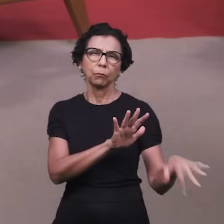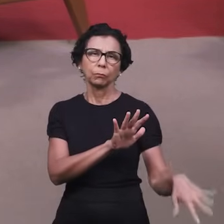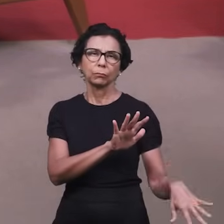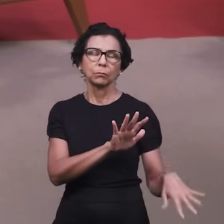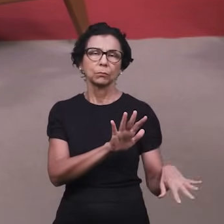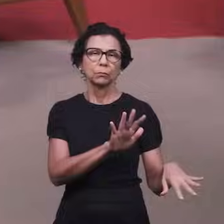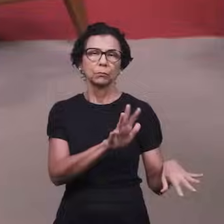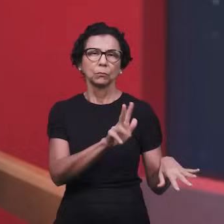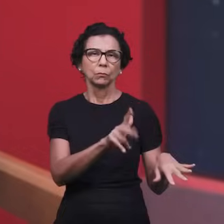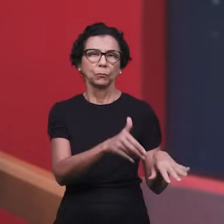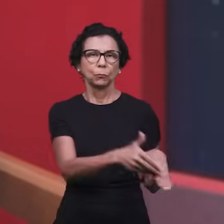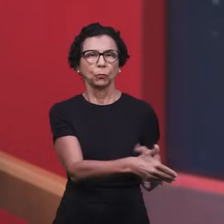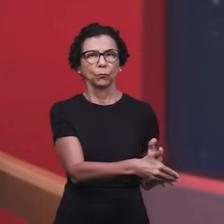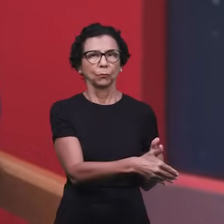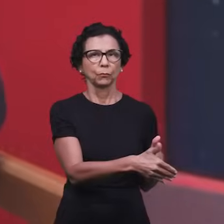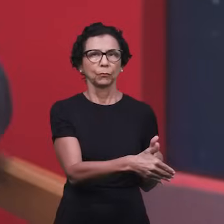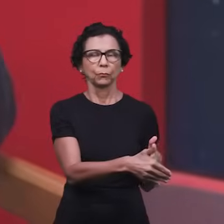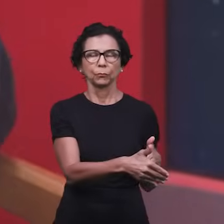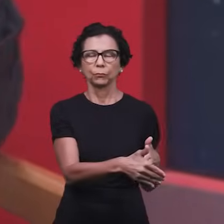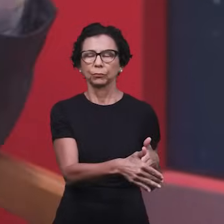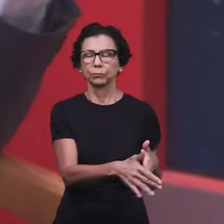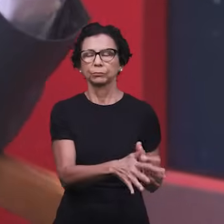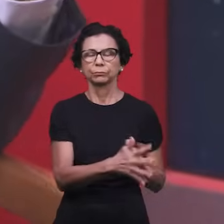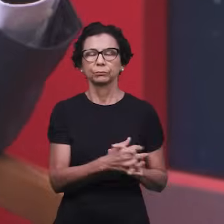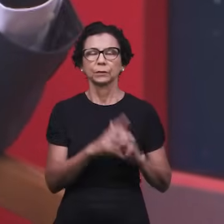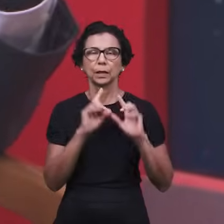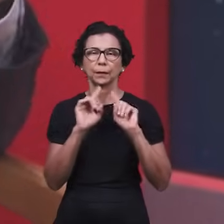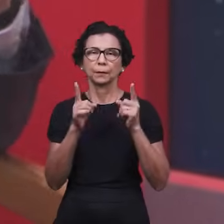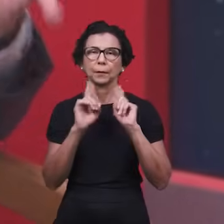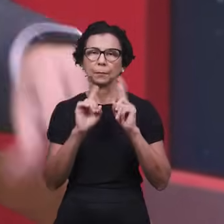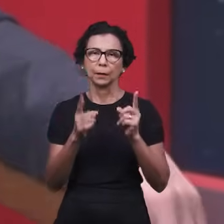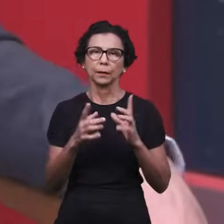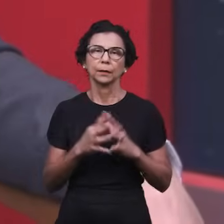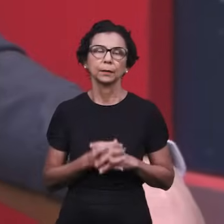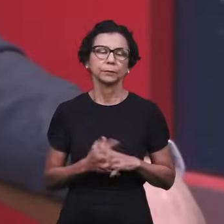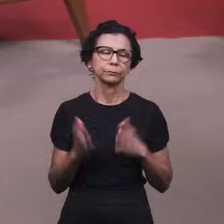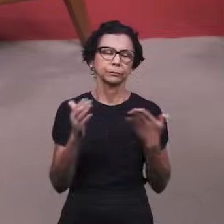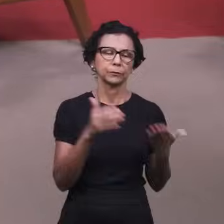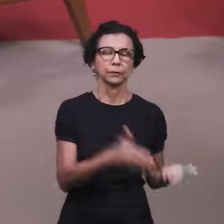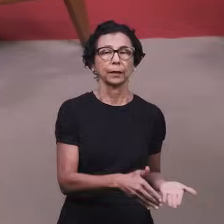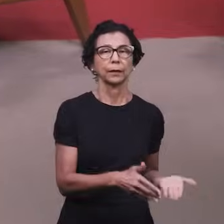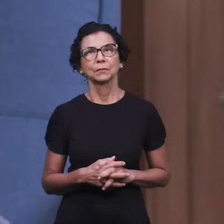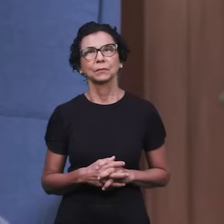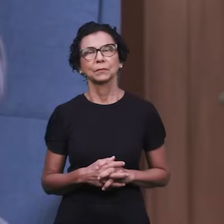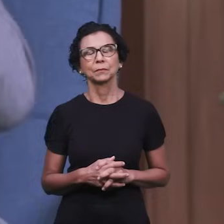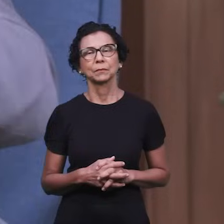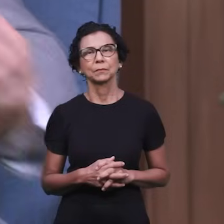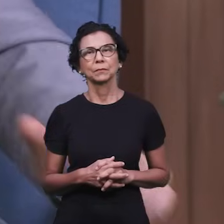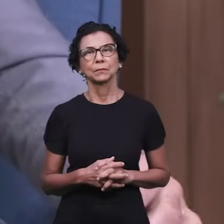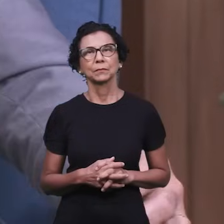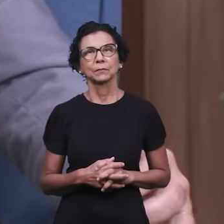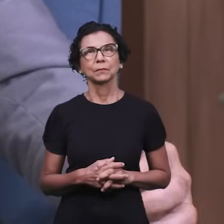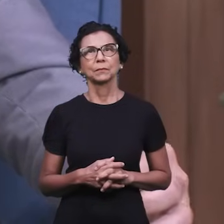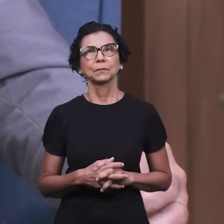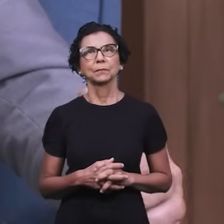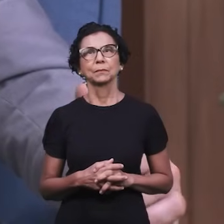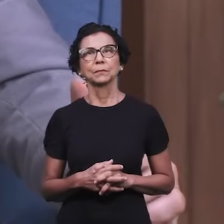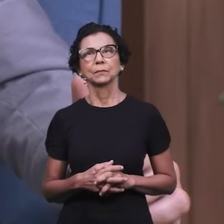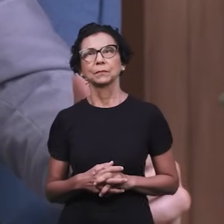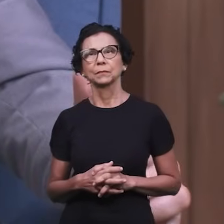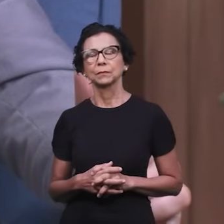Porque individualmente negaram o chamar de Deus, não foram fiéis. Desviaram. Há um